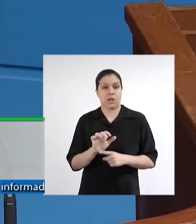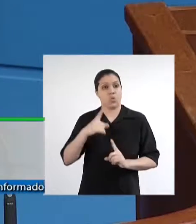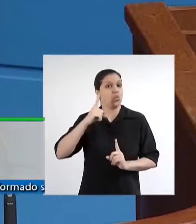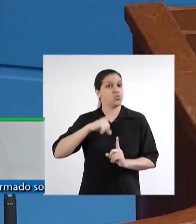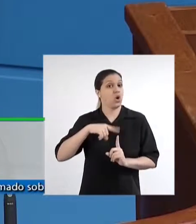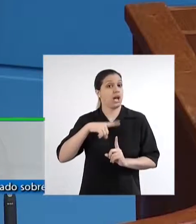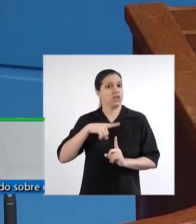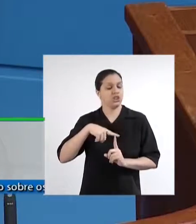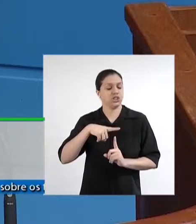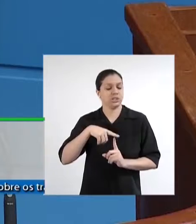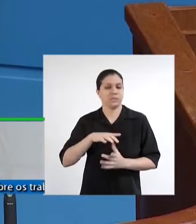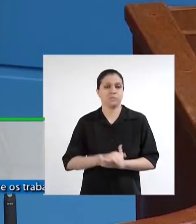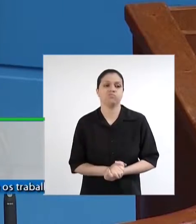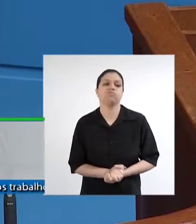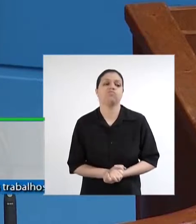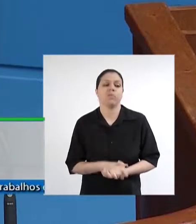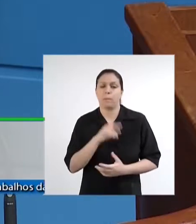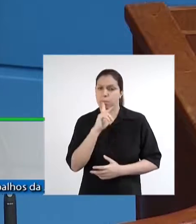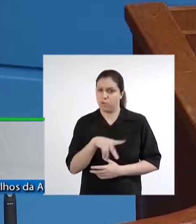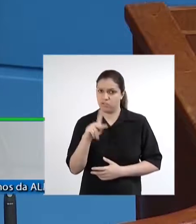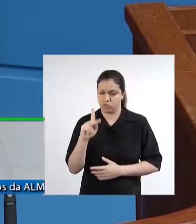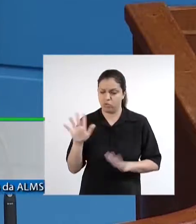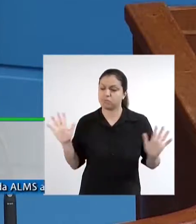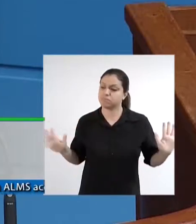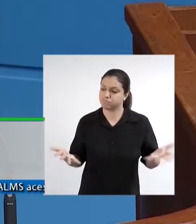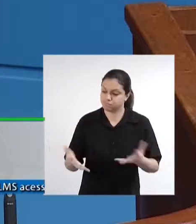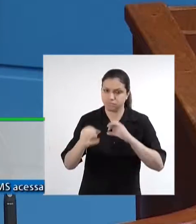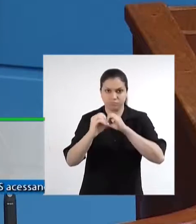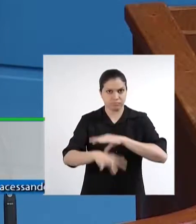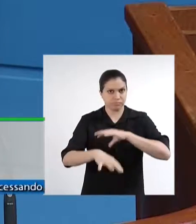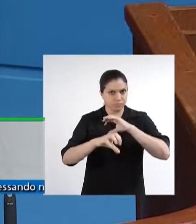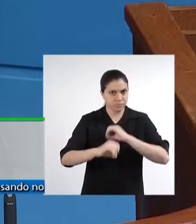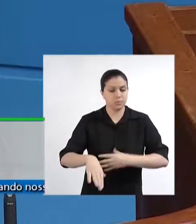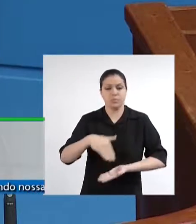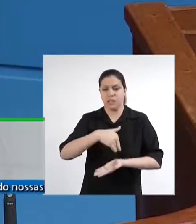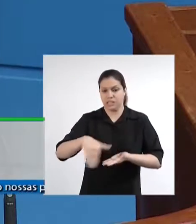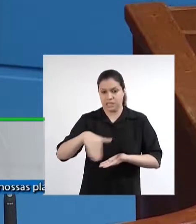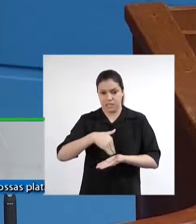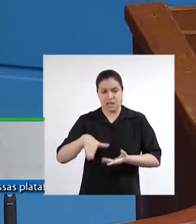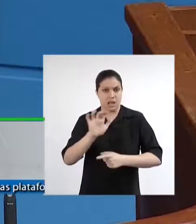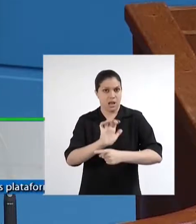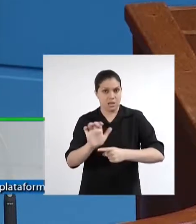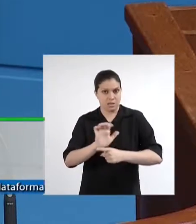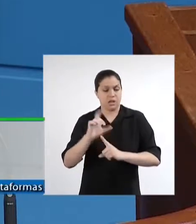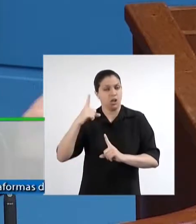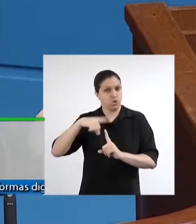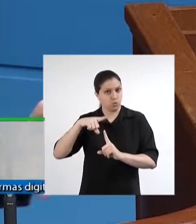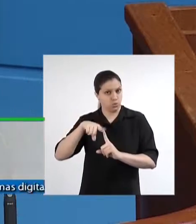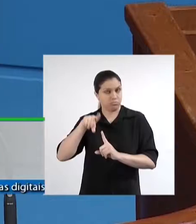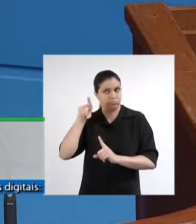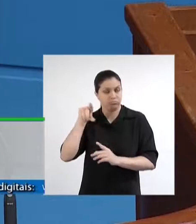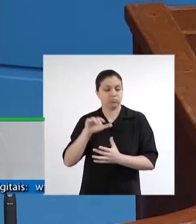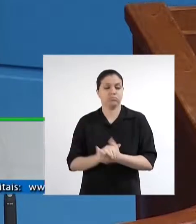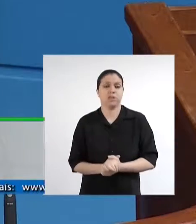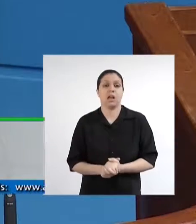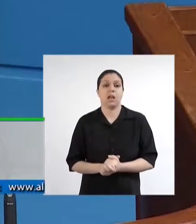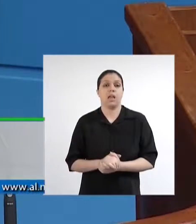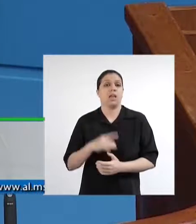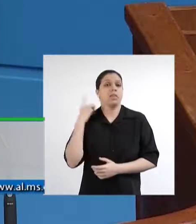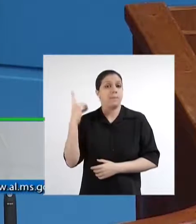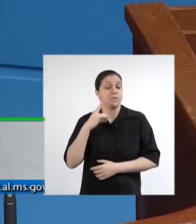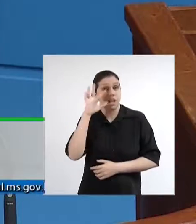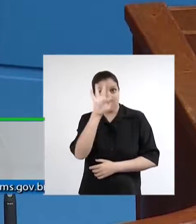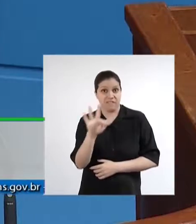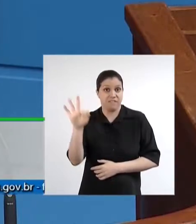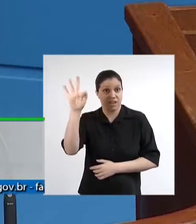interagida com a educação, foi secretária por 2 momentos no estado de Tocantins, deputada federal pelo